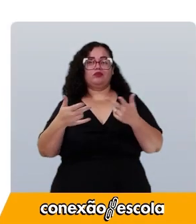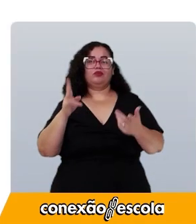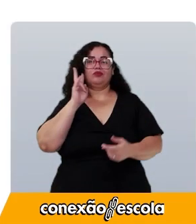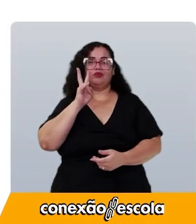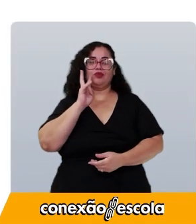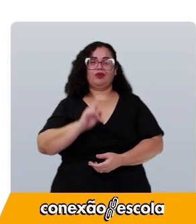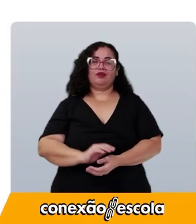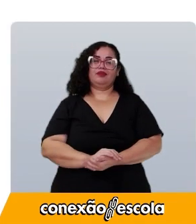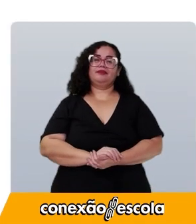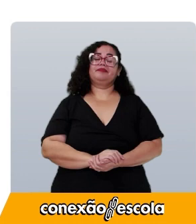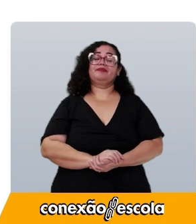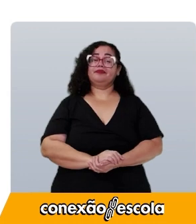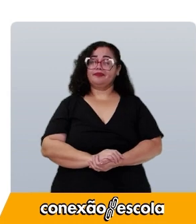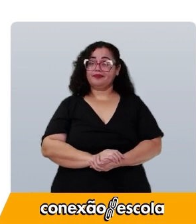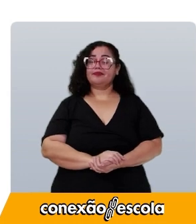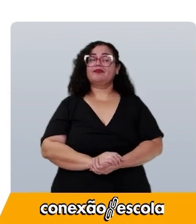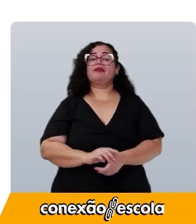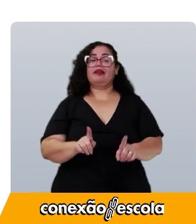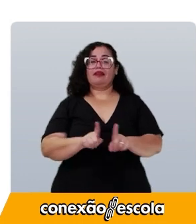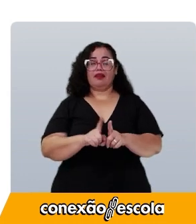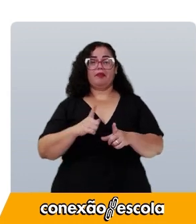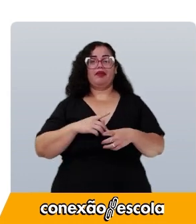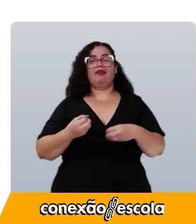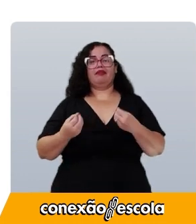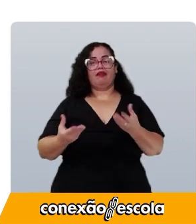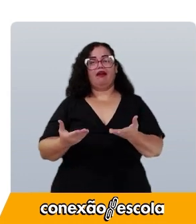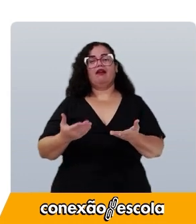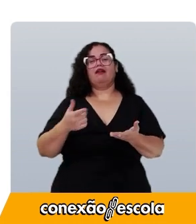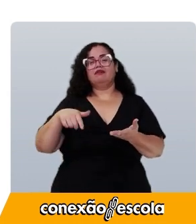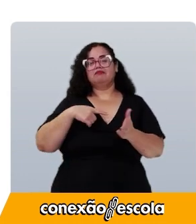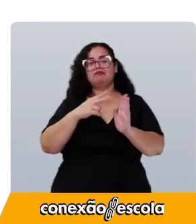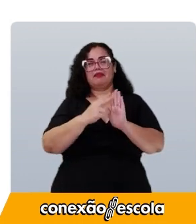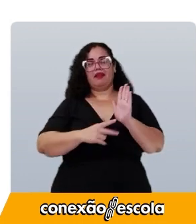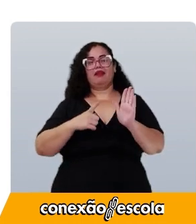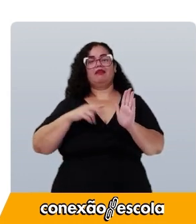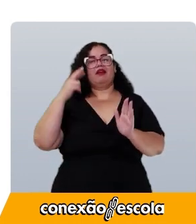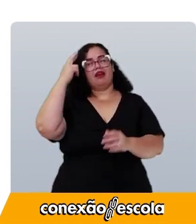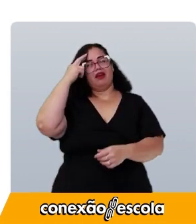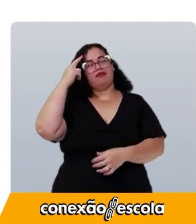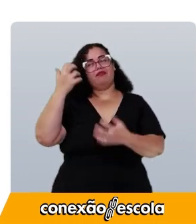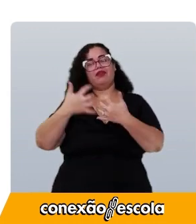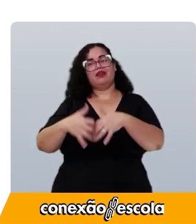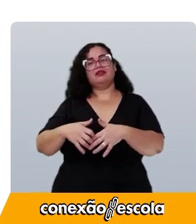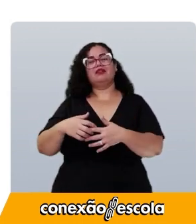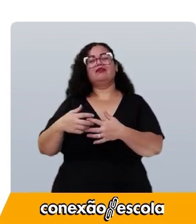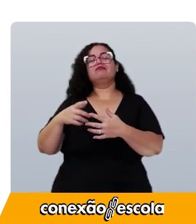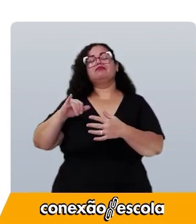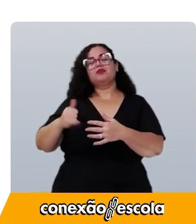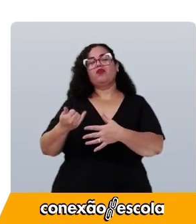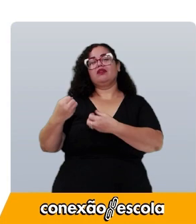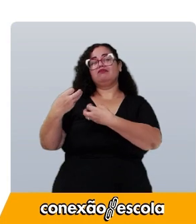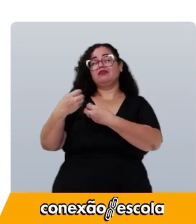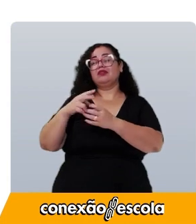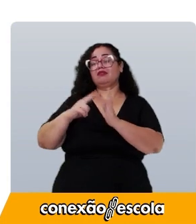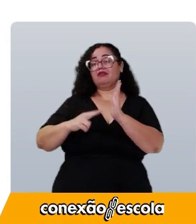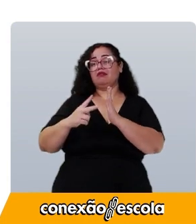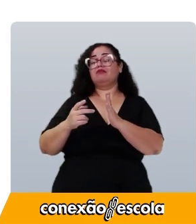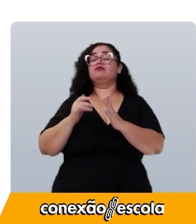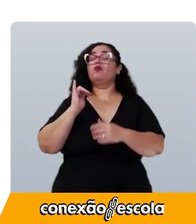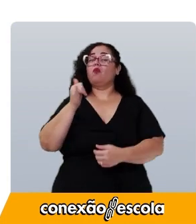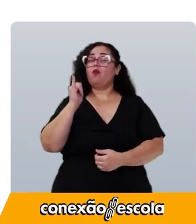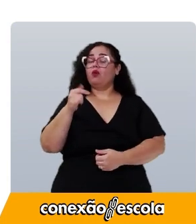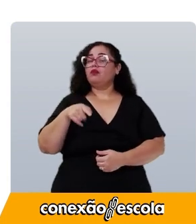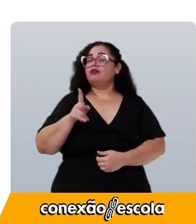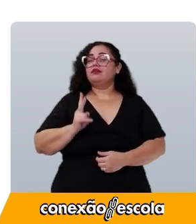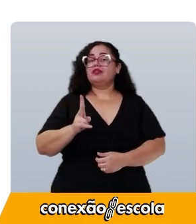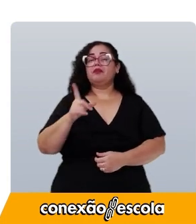fadas. E é claro, promove uma reflexão, promove um certo ensinamento, e os contos de fadas